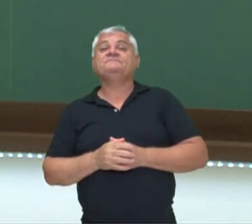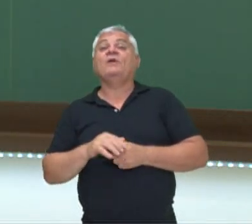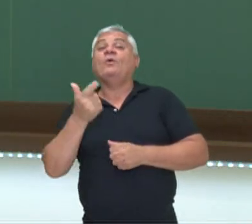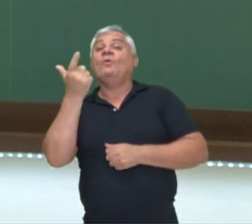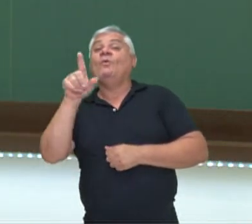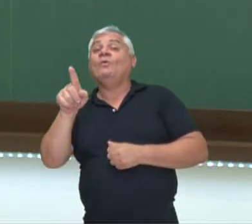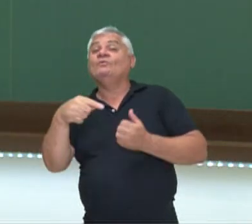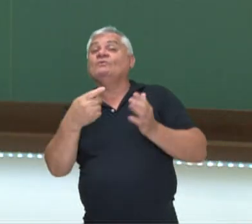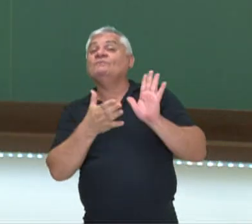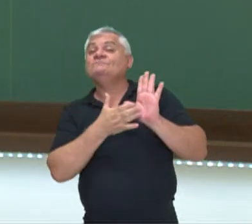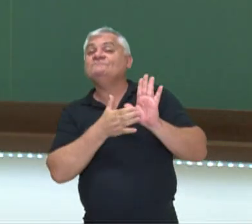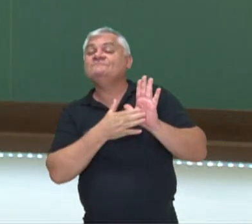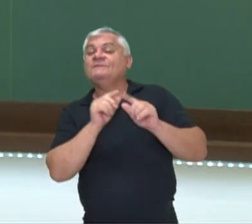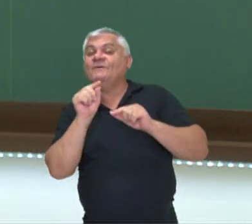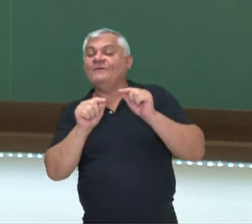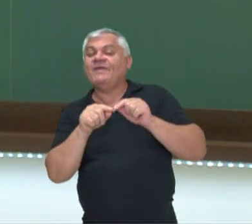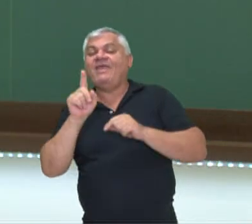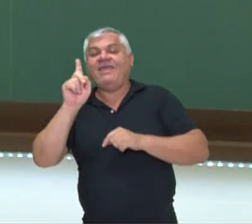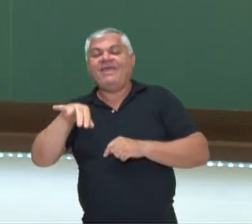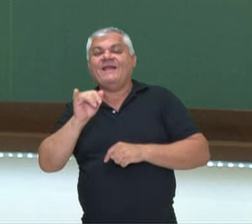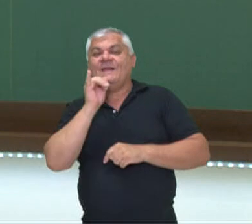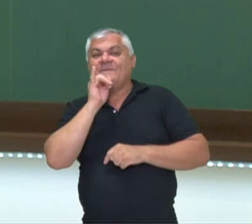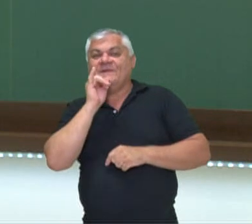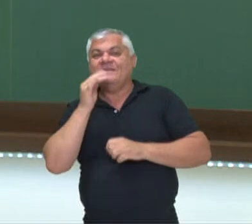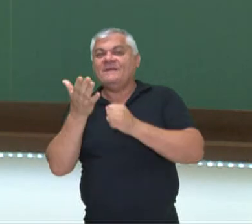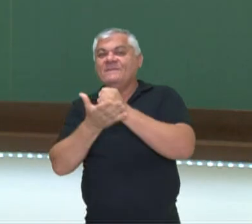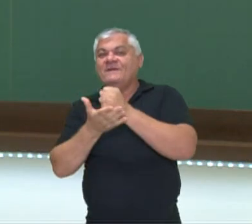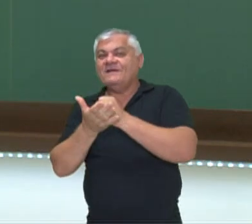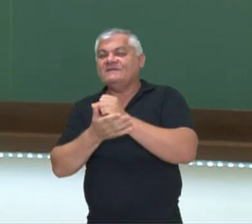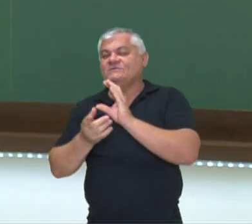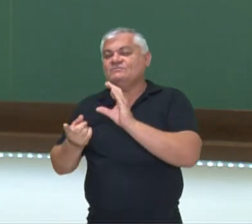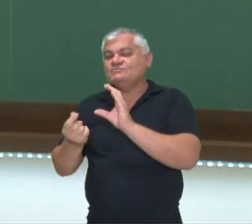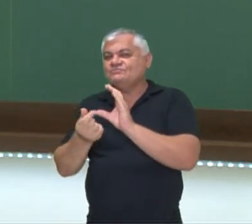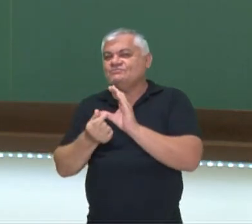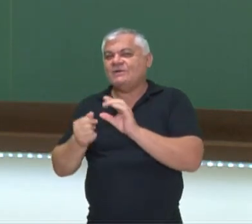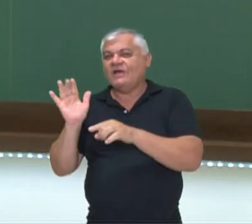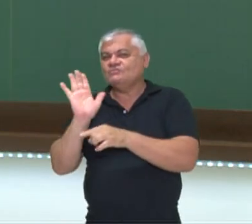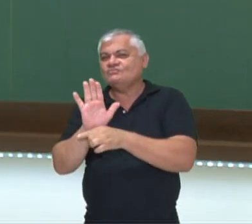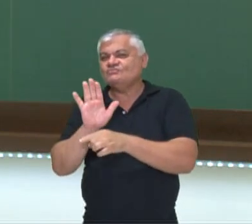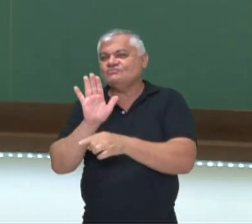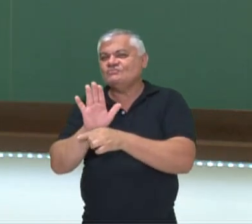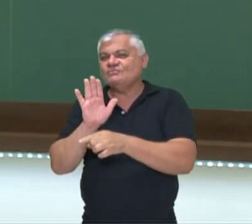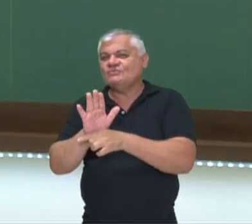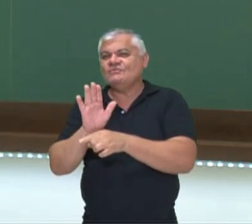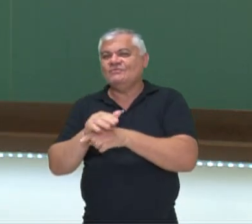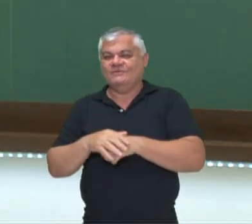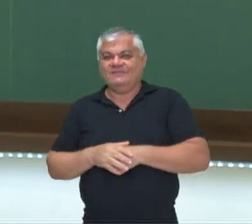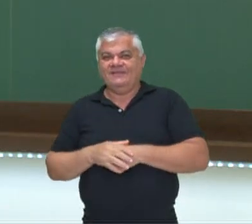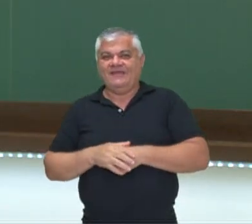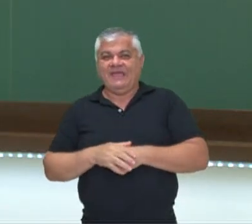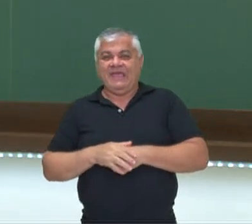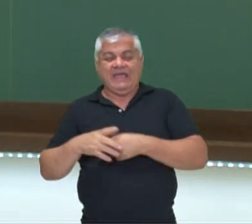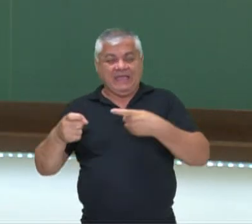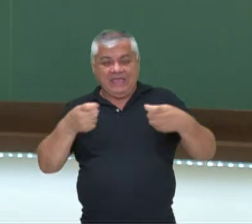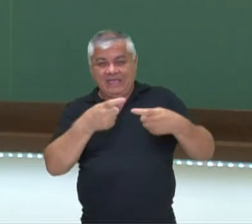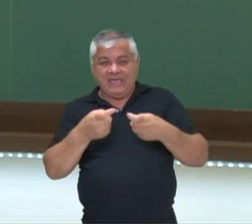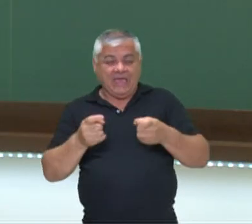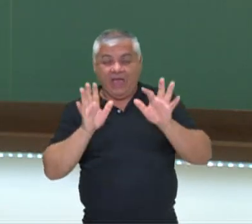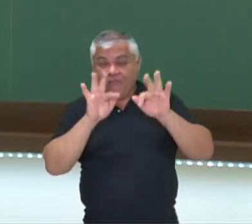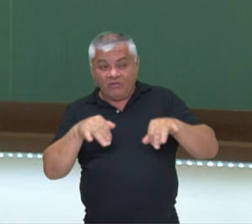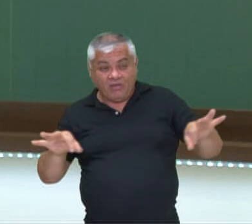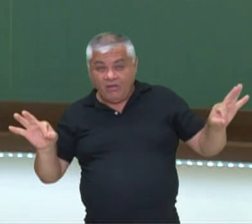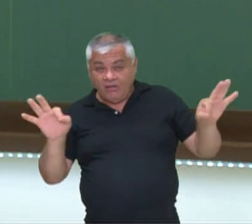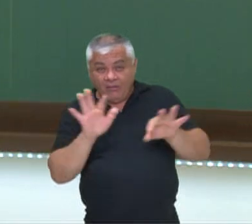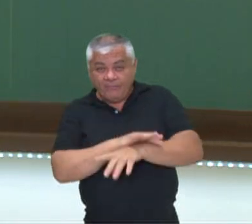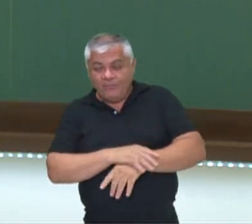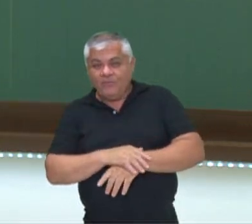Marshall, era literalmente embasamento monetário de ajuda no pós-guerra. Então, com dinheiro, eles